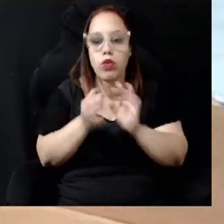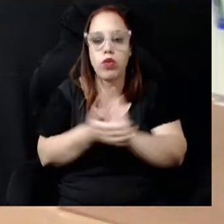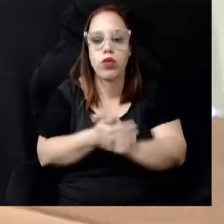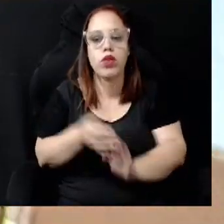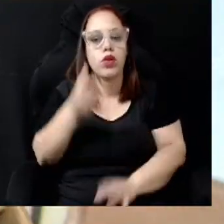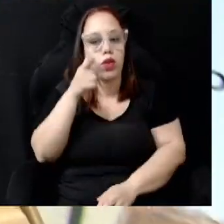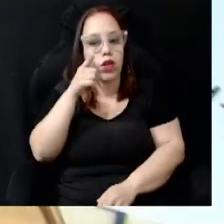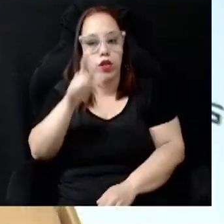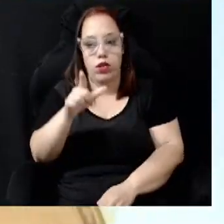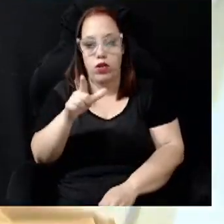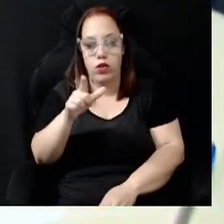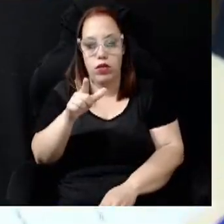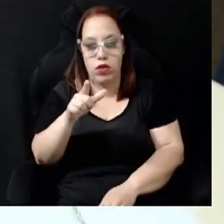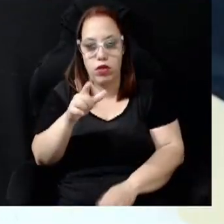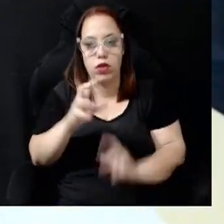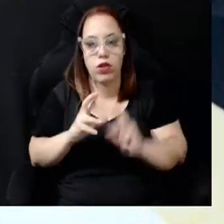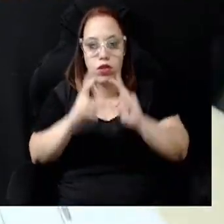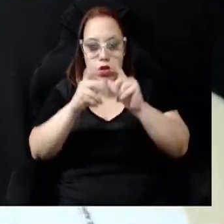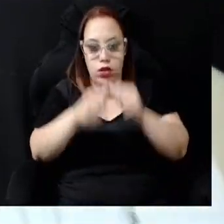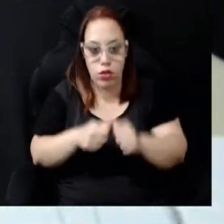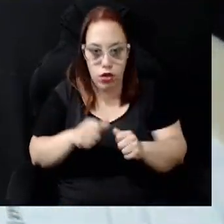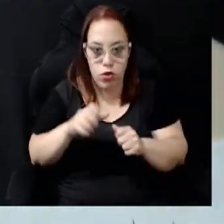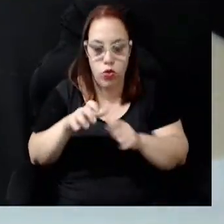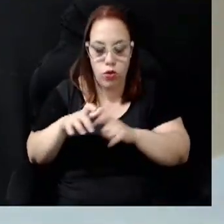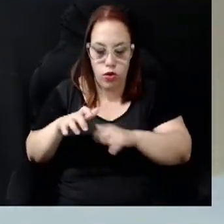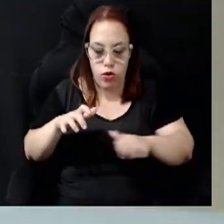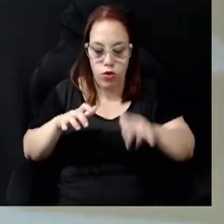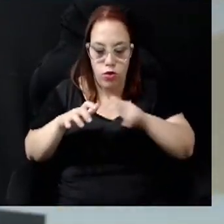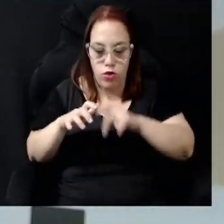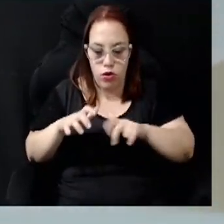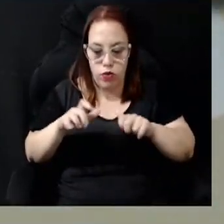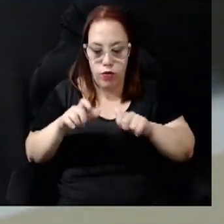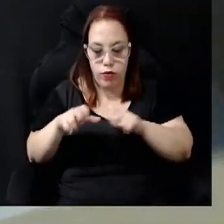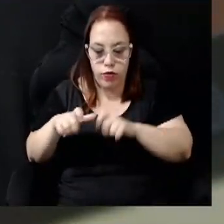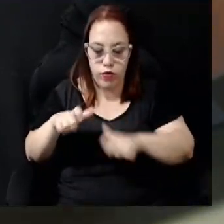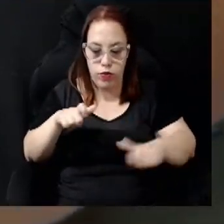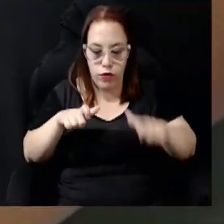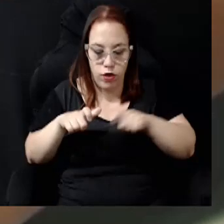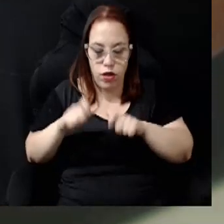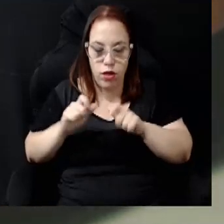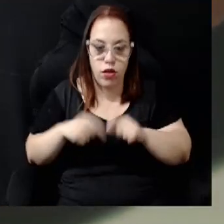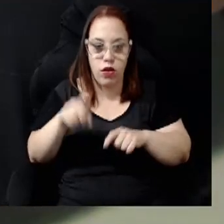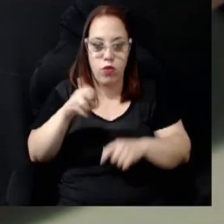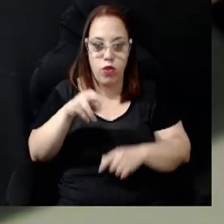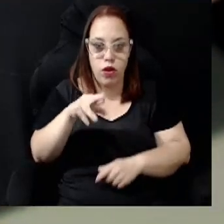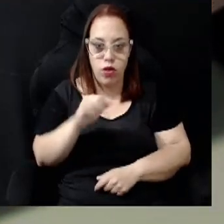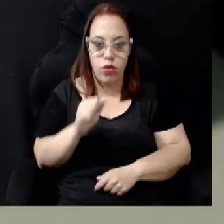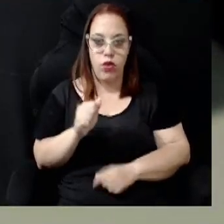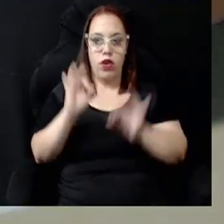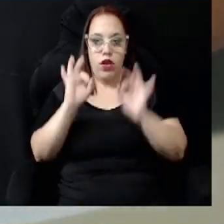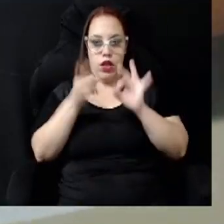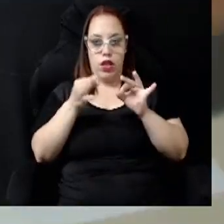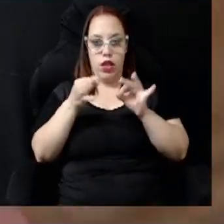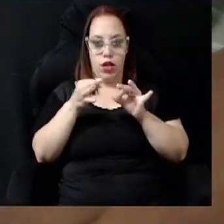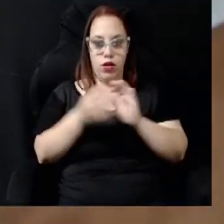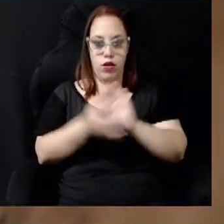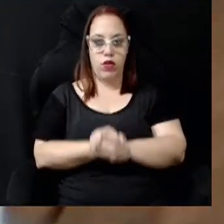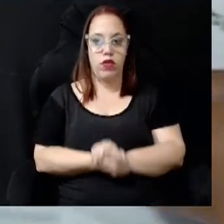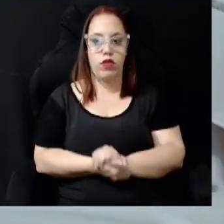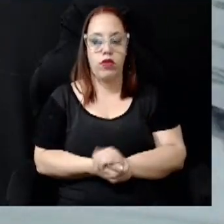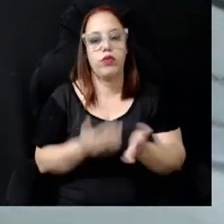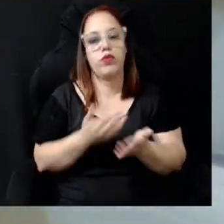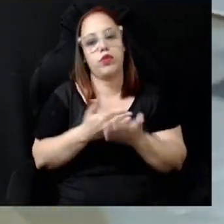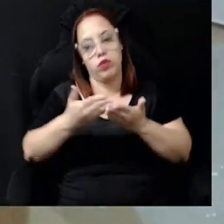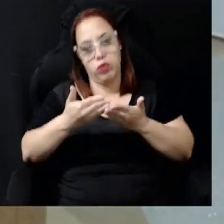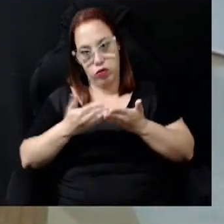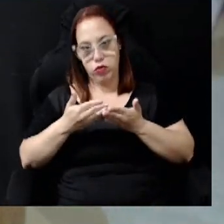que todas as urnas, né, foram aí com as suas mídias aí conferidas. Olha, a partir de então, vou